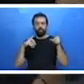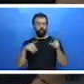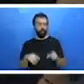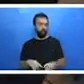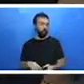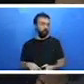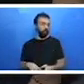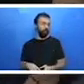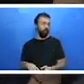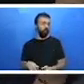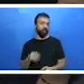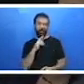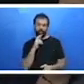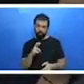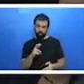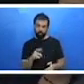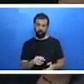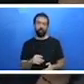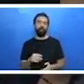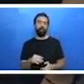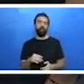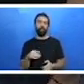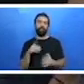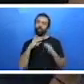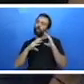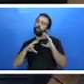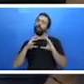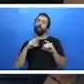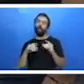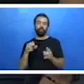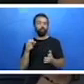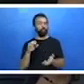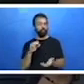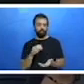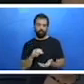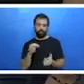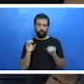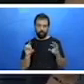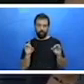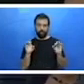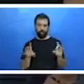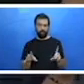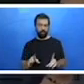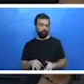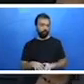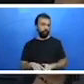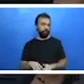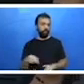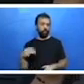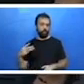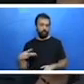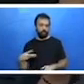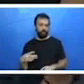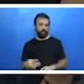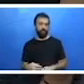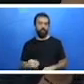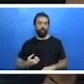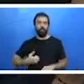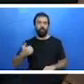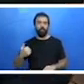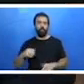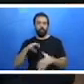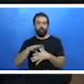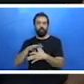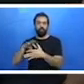apenas cantado e memorizado. No terceiro, o primeiro cordel impresso foi